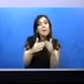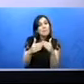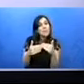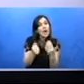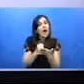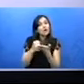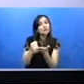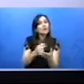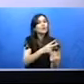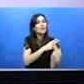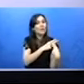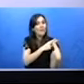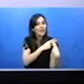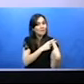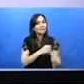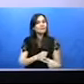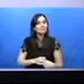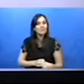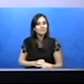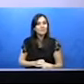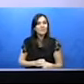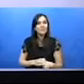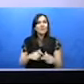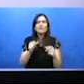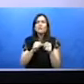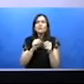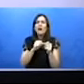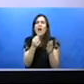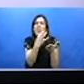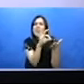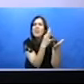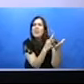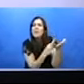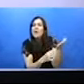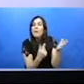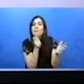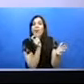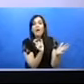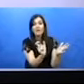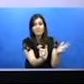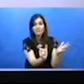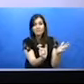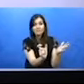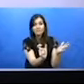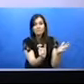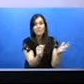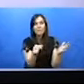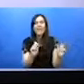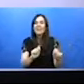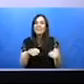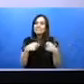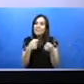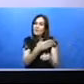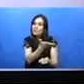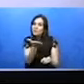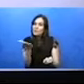Nessa atividade, que é a letra B, faça uma lista de palavras. Aqui, ó, elas deram para vocês